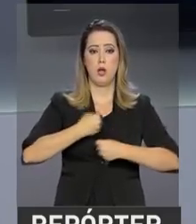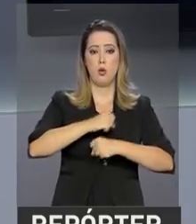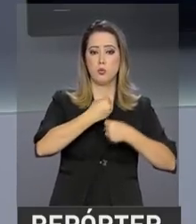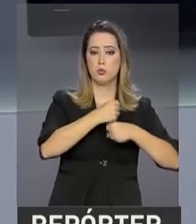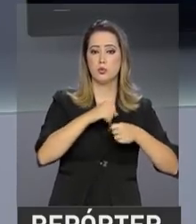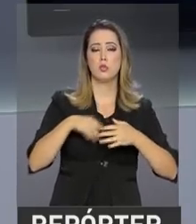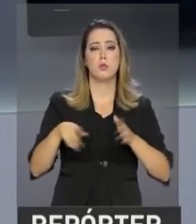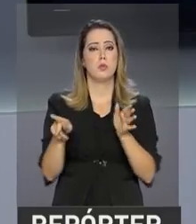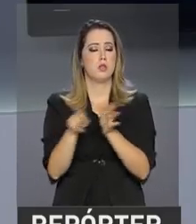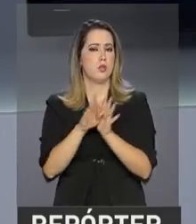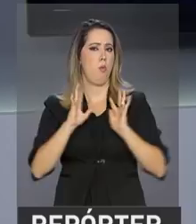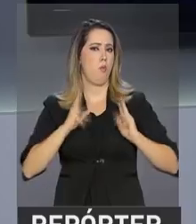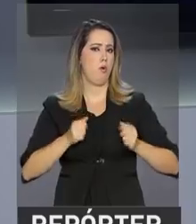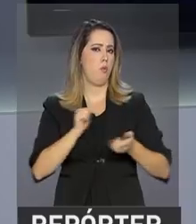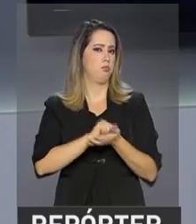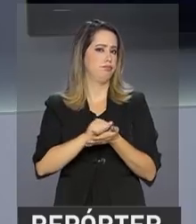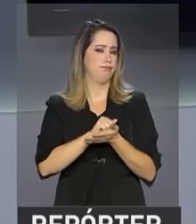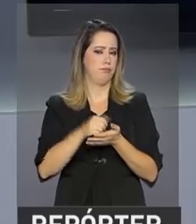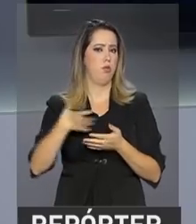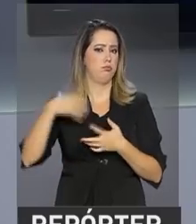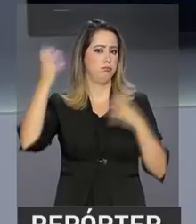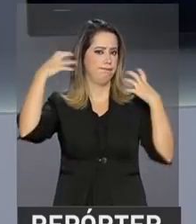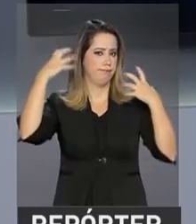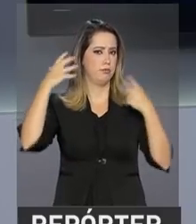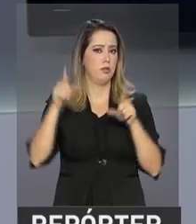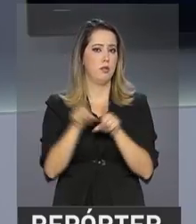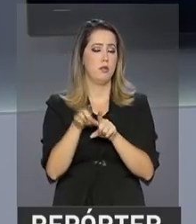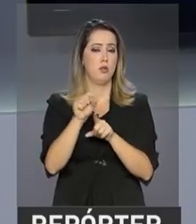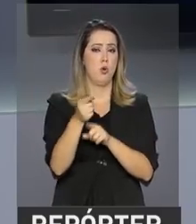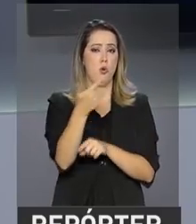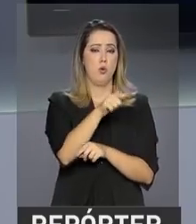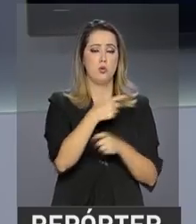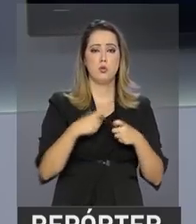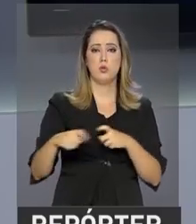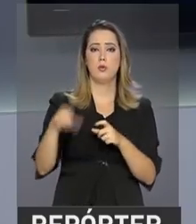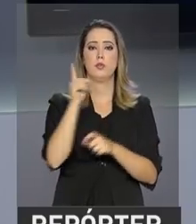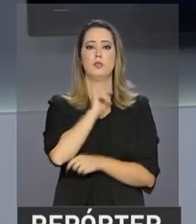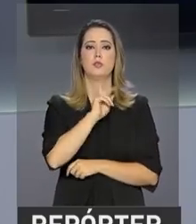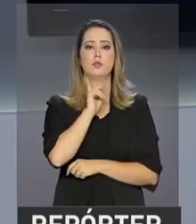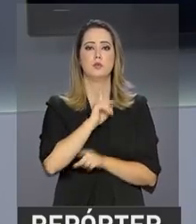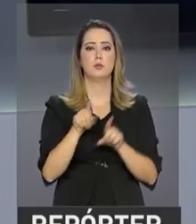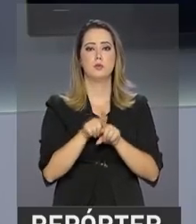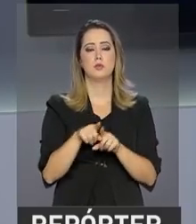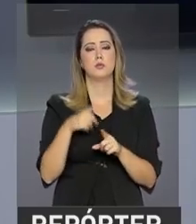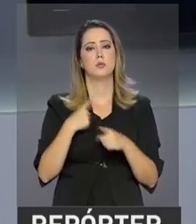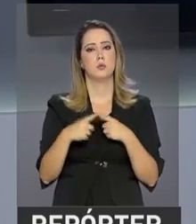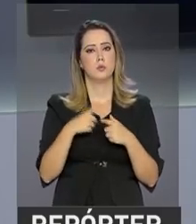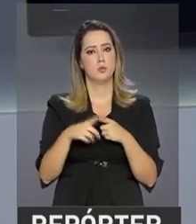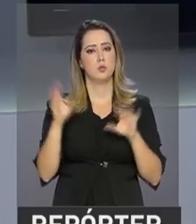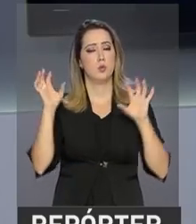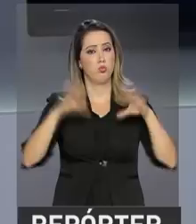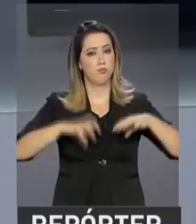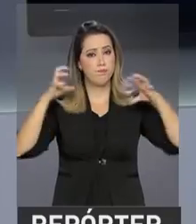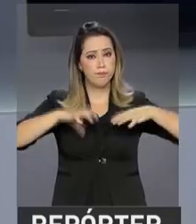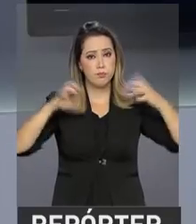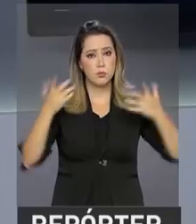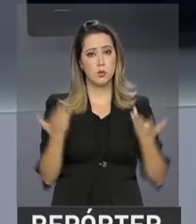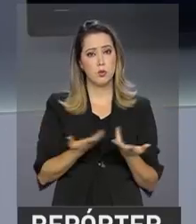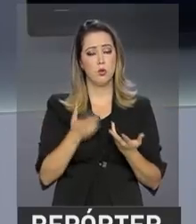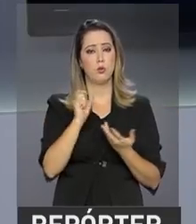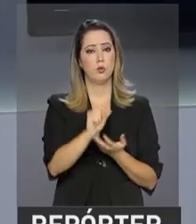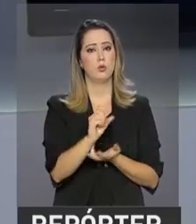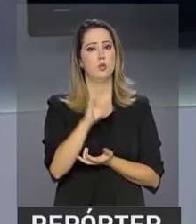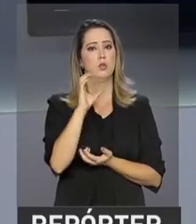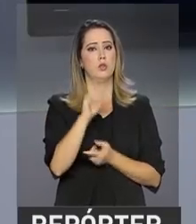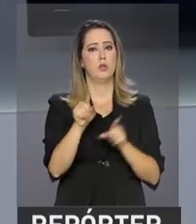pessoal outros municípios de minas gerais também estão sendo afetados pelas fortes chuvas o centro nacional de gerenciamento de